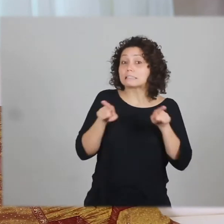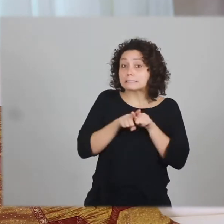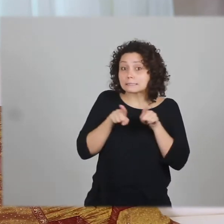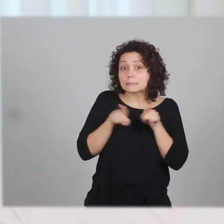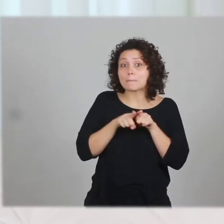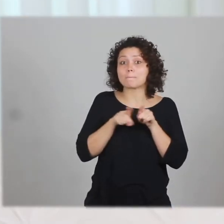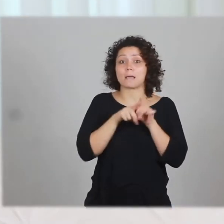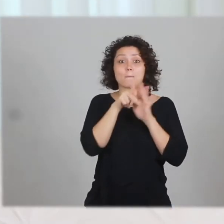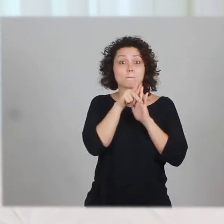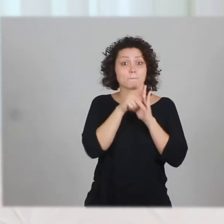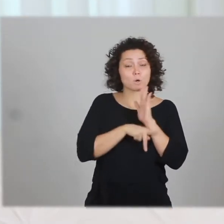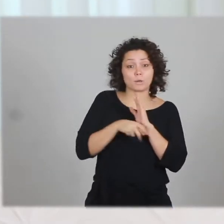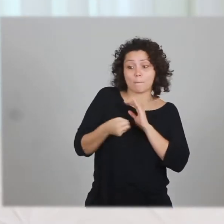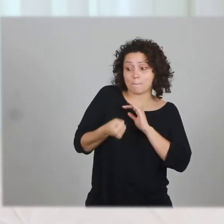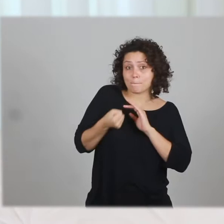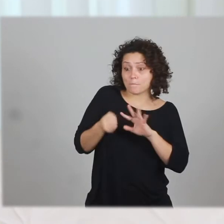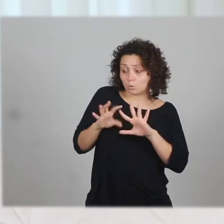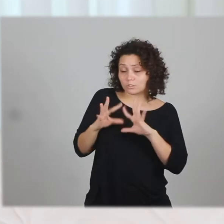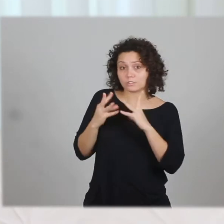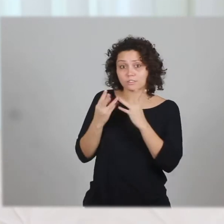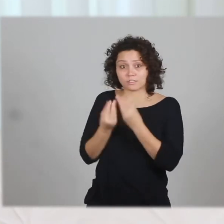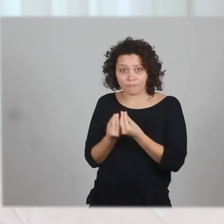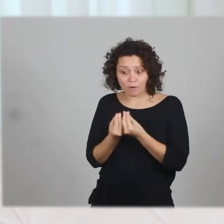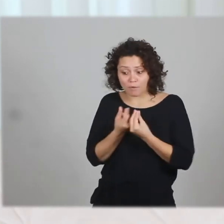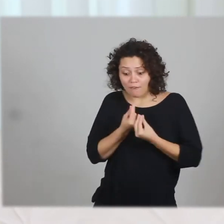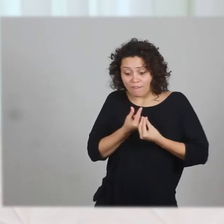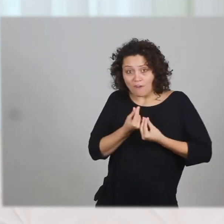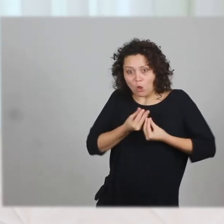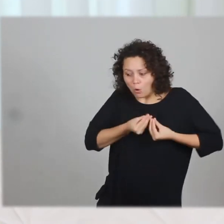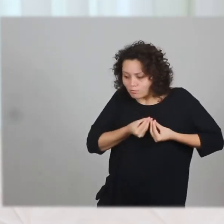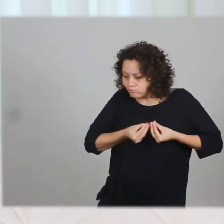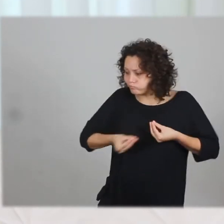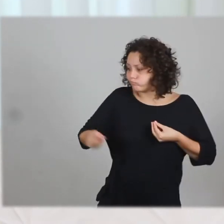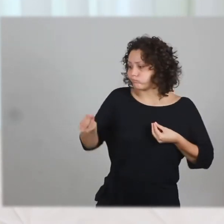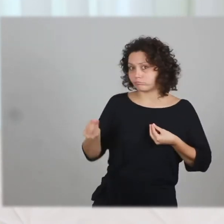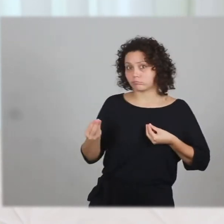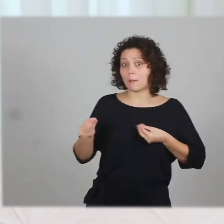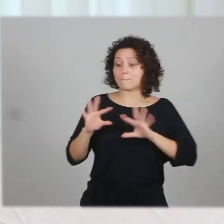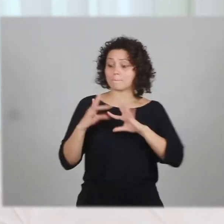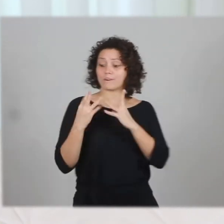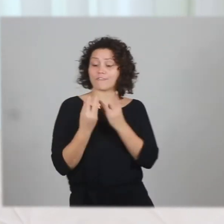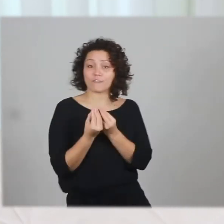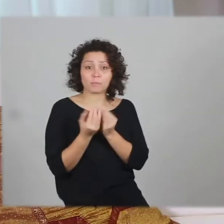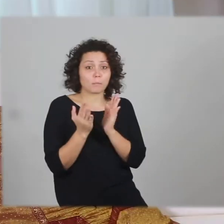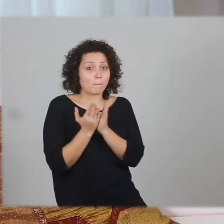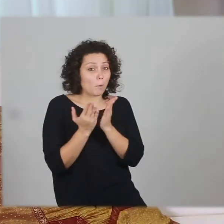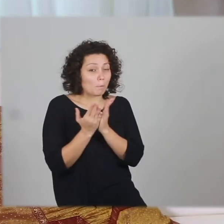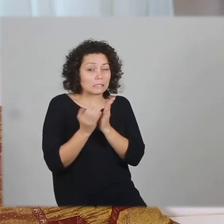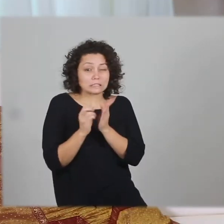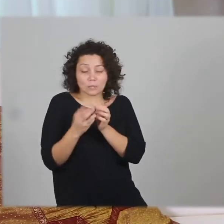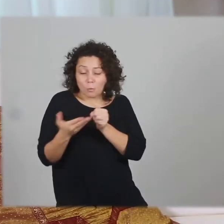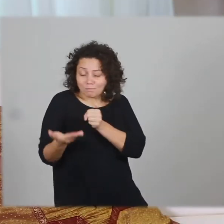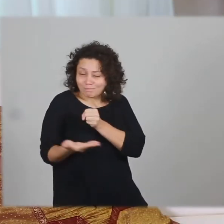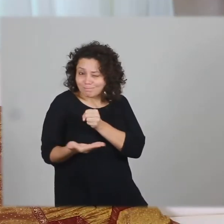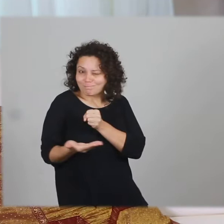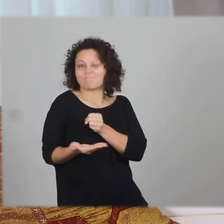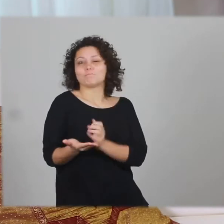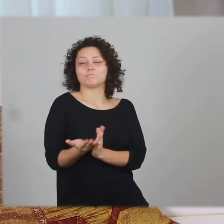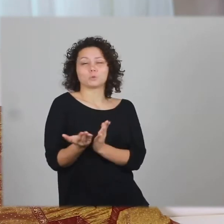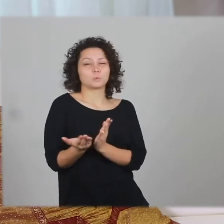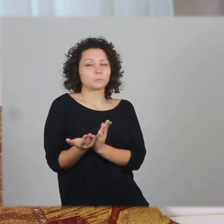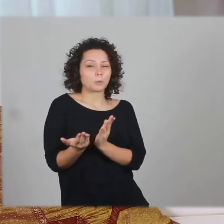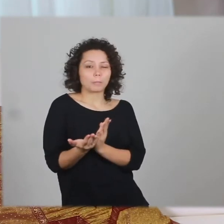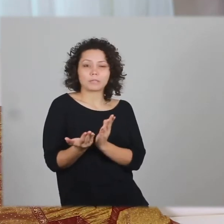de renda direcionado às famílias em situação de pobreza e de extrema pobreza em todo o país, de modo que consigam superar